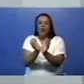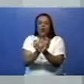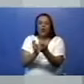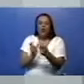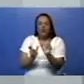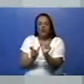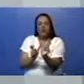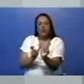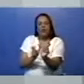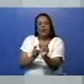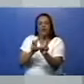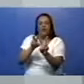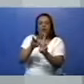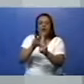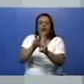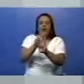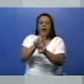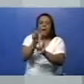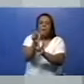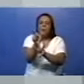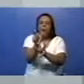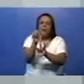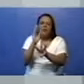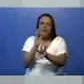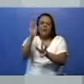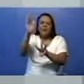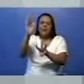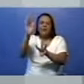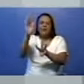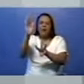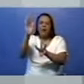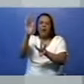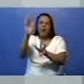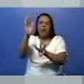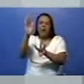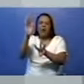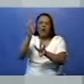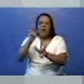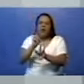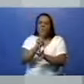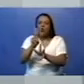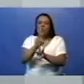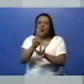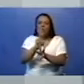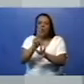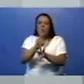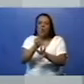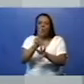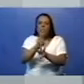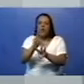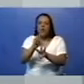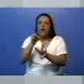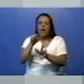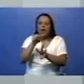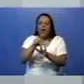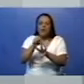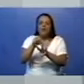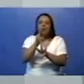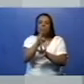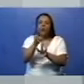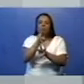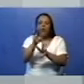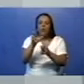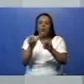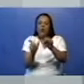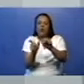que tem como palavra principal o nome. Sintagma nominal. E esse nome é o substantivo. E aí,